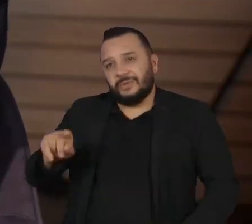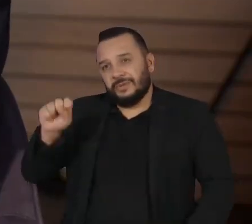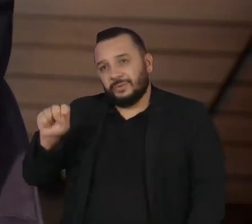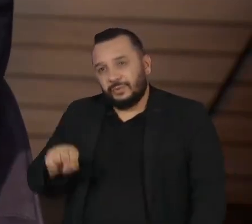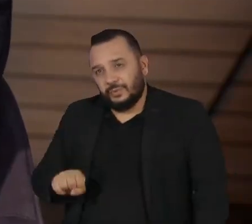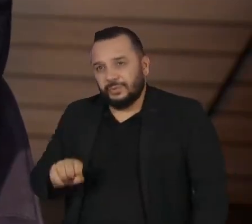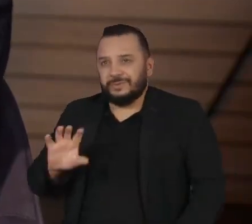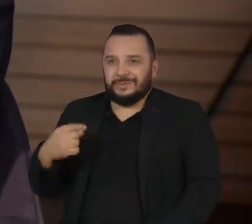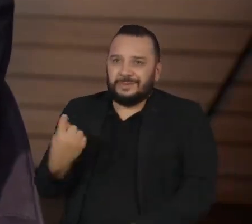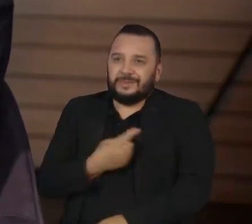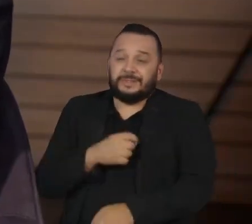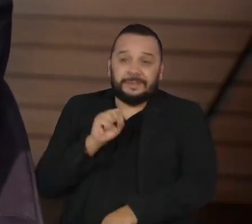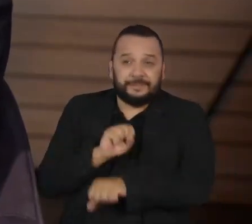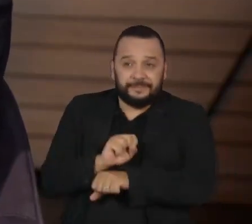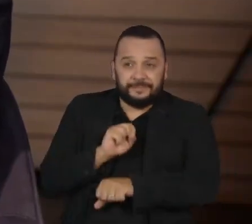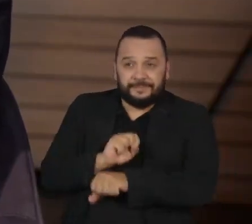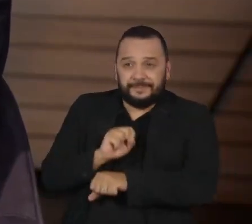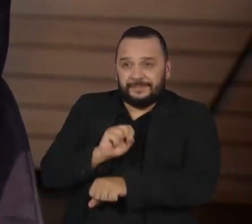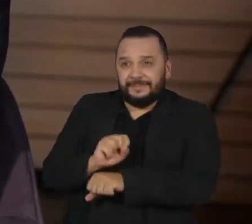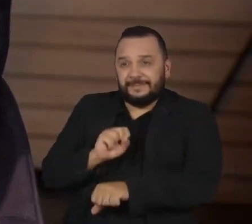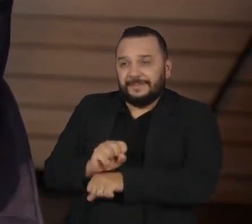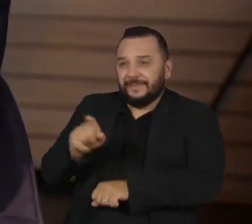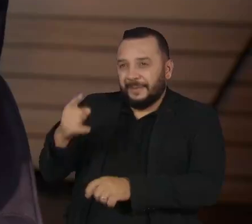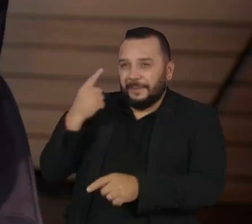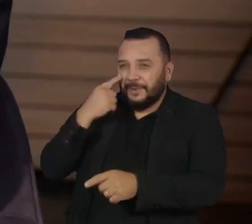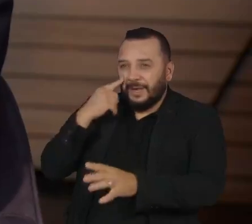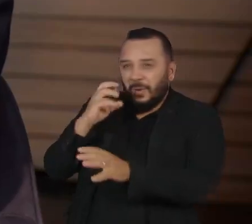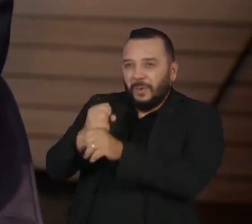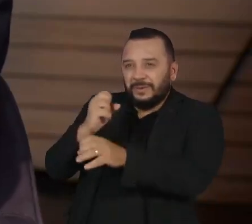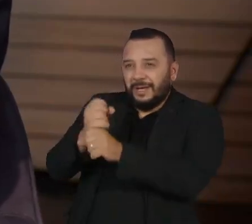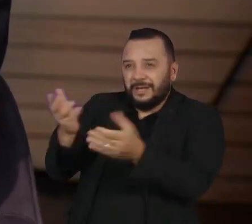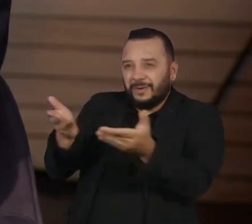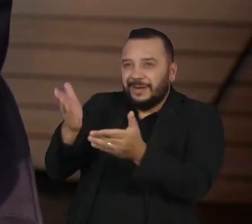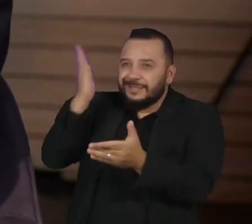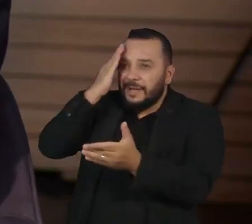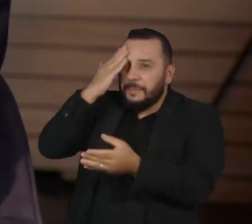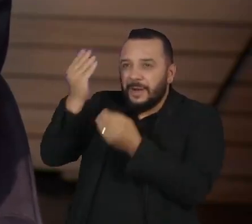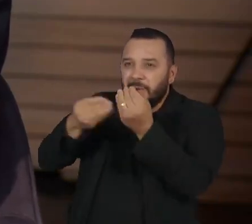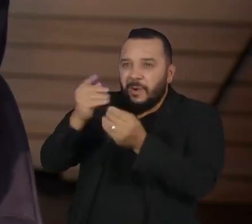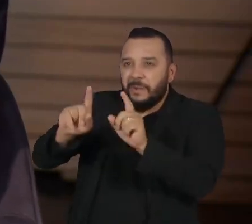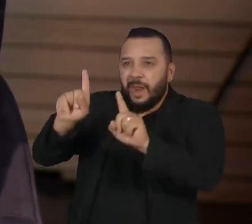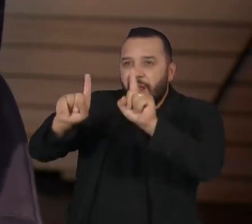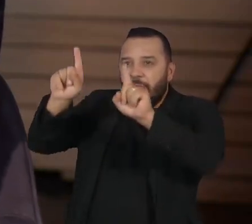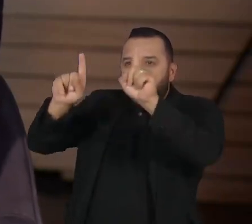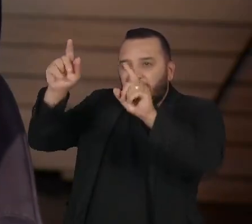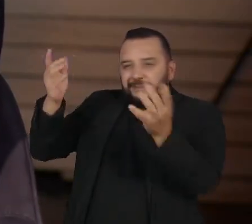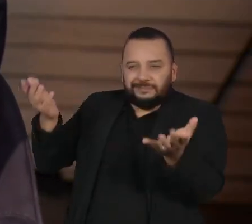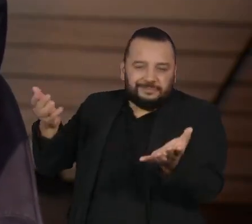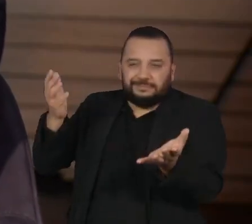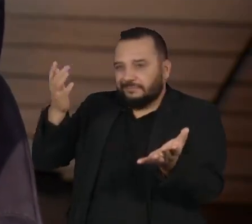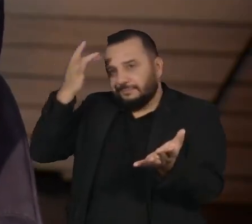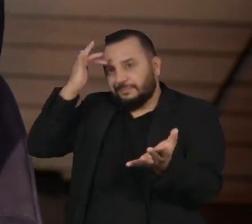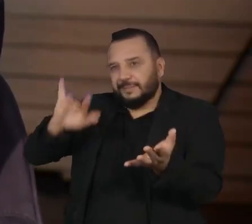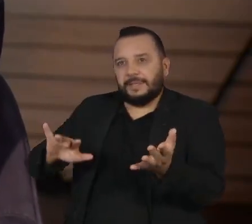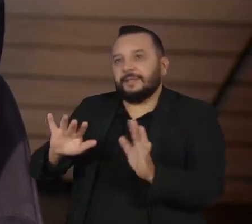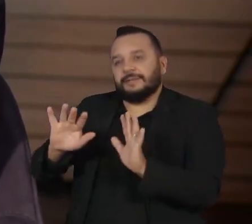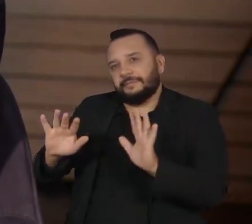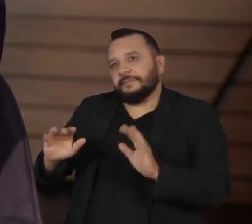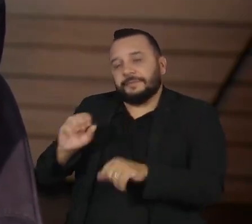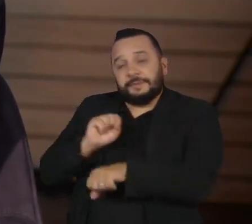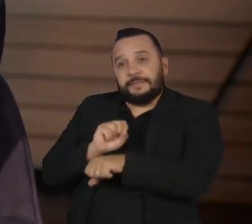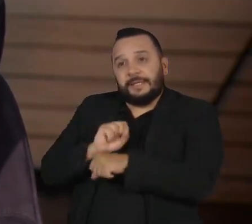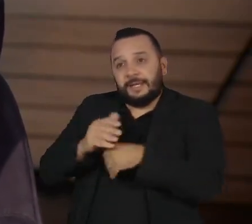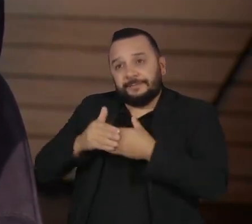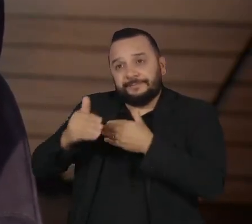porque a gente não consegue, só olhando esse placar, saber exatamente de onde esses votos estão chegando. Então, acho que é uma eleição que vai ainda reservar